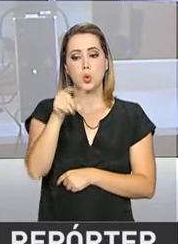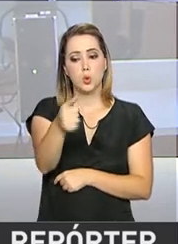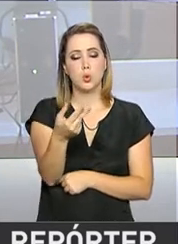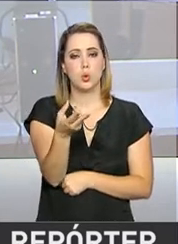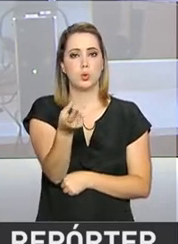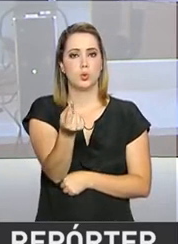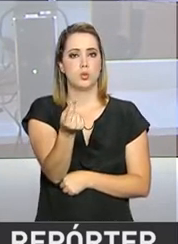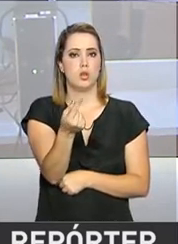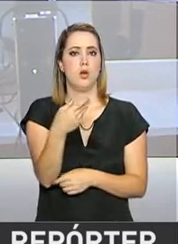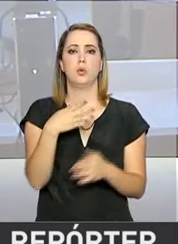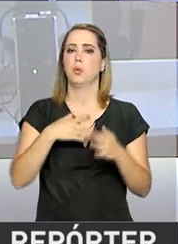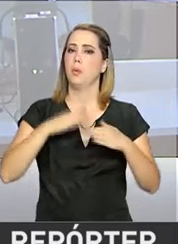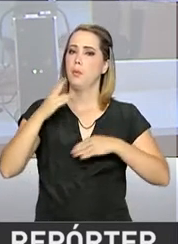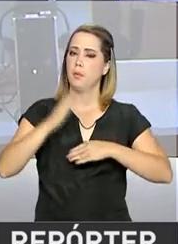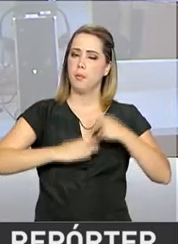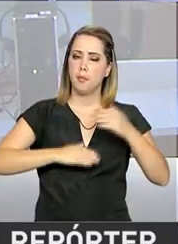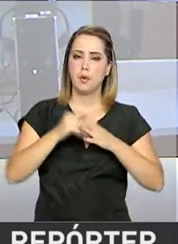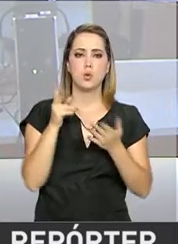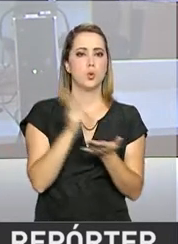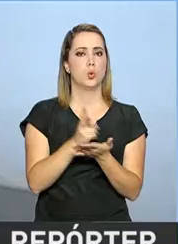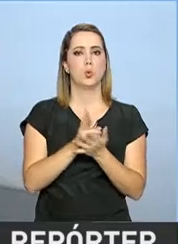saldo, independentemente do valor.